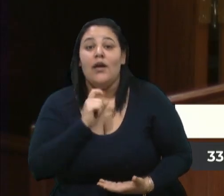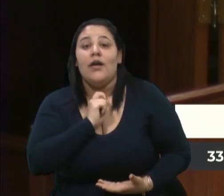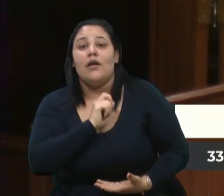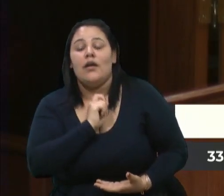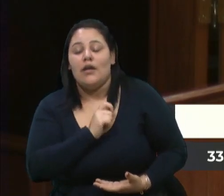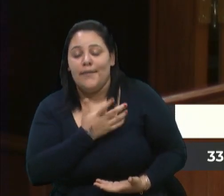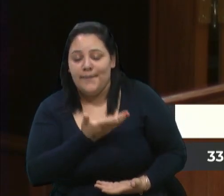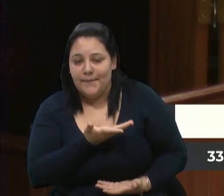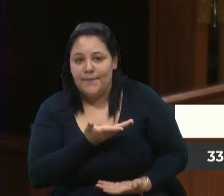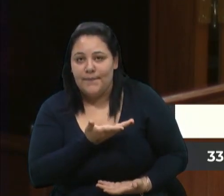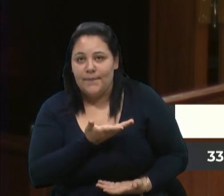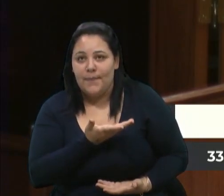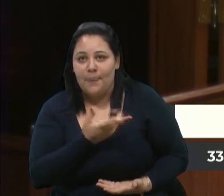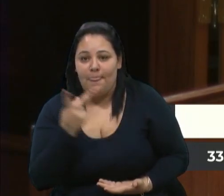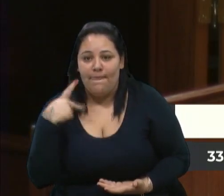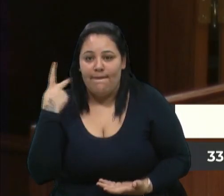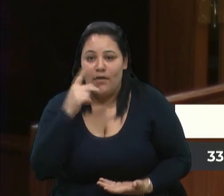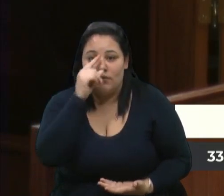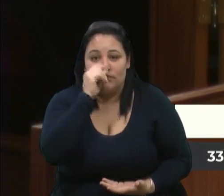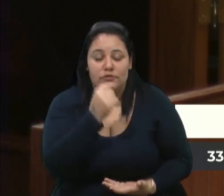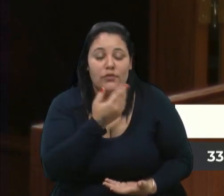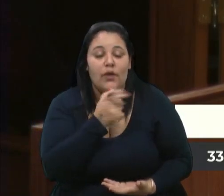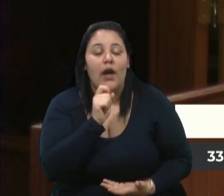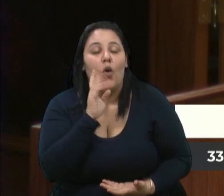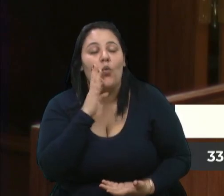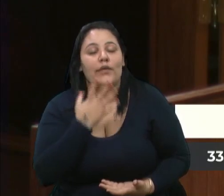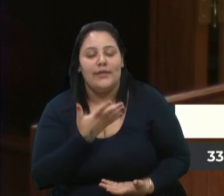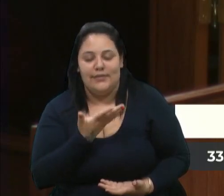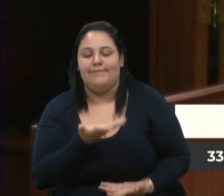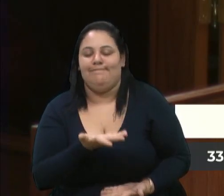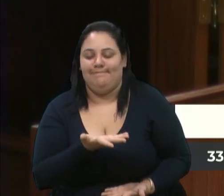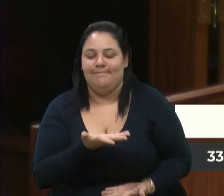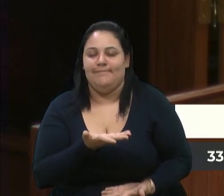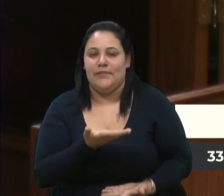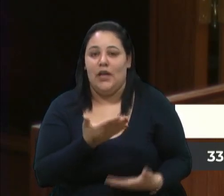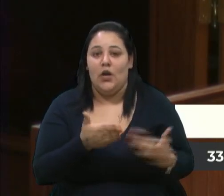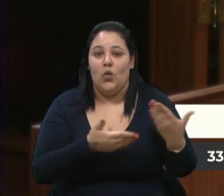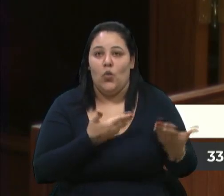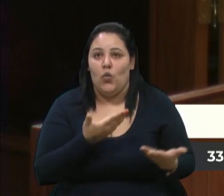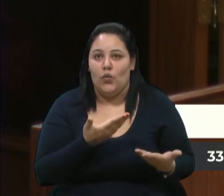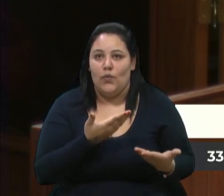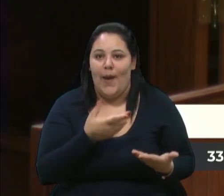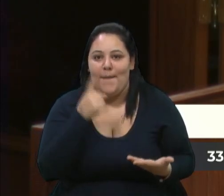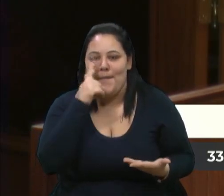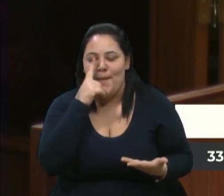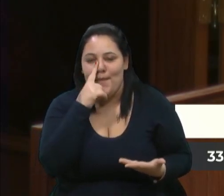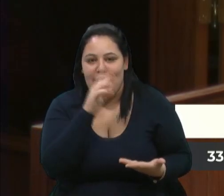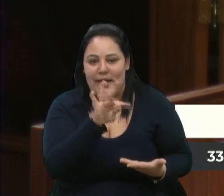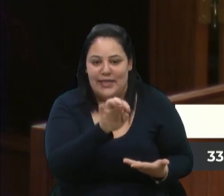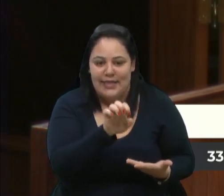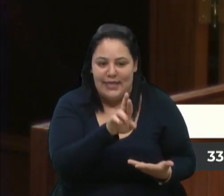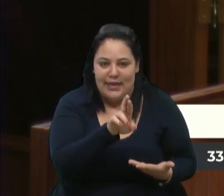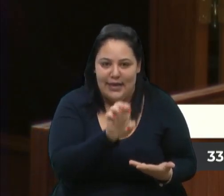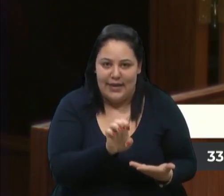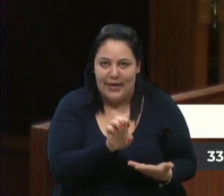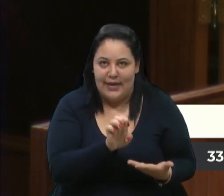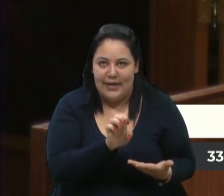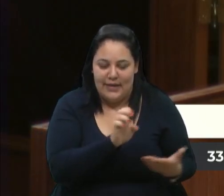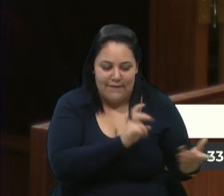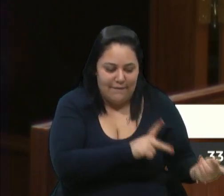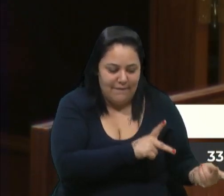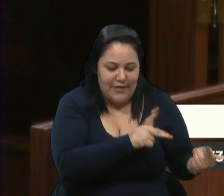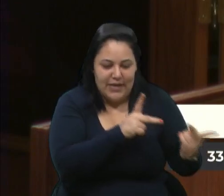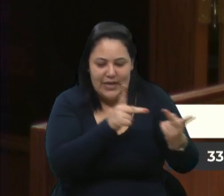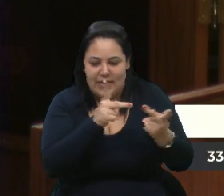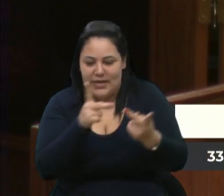Acontece, vereador Fantinel, que quando a Mãe Tere vai até a mitra diocesana na